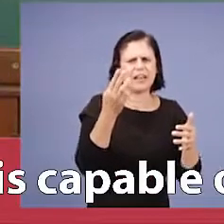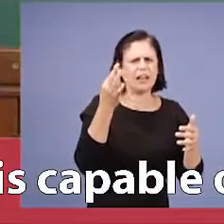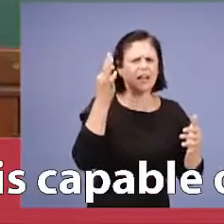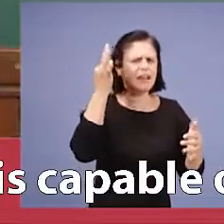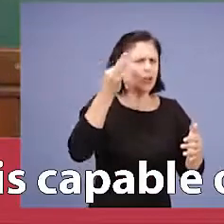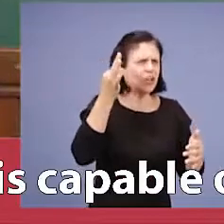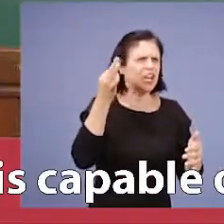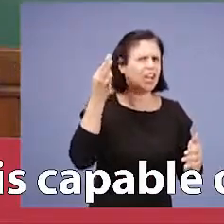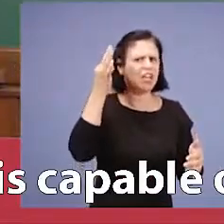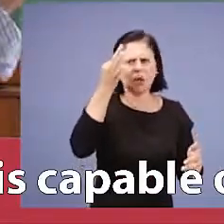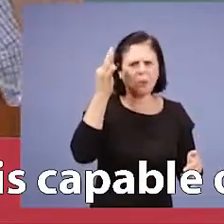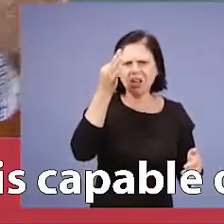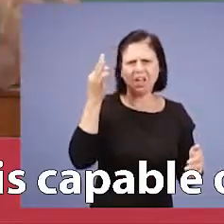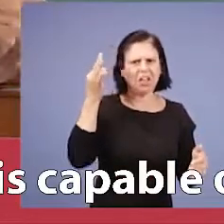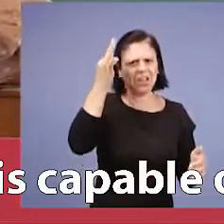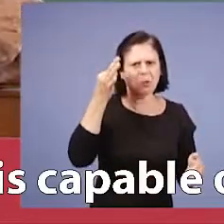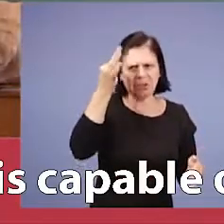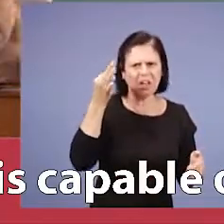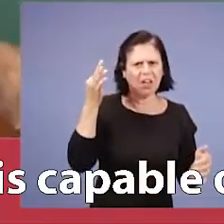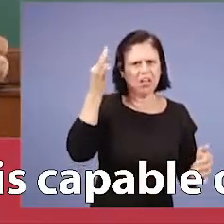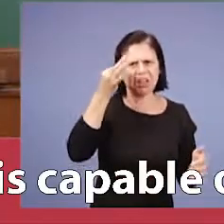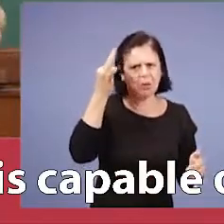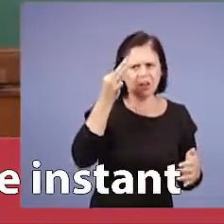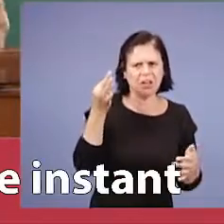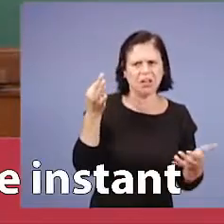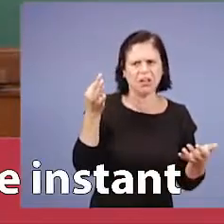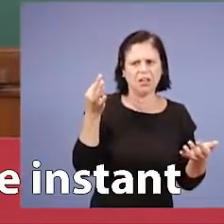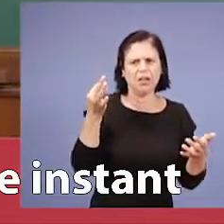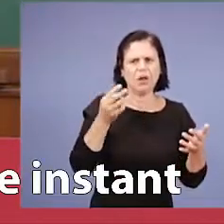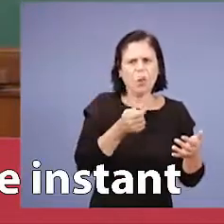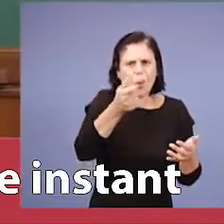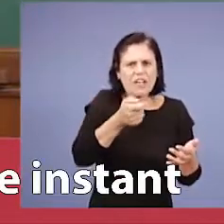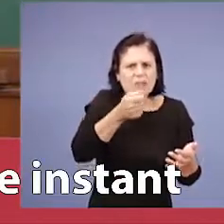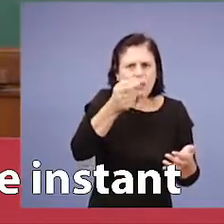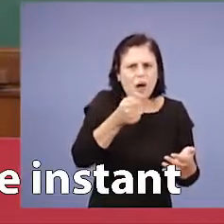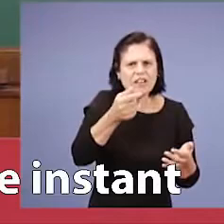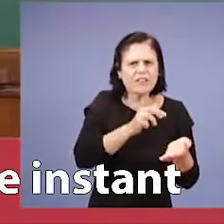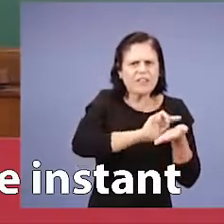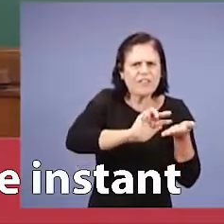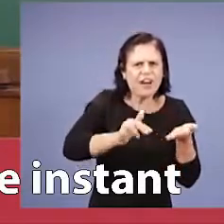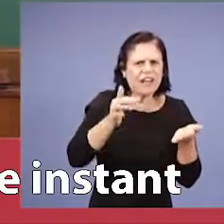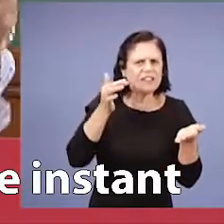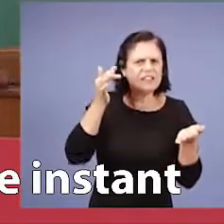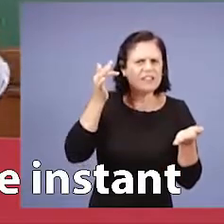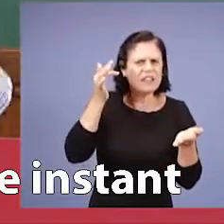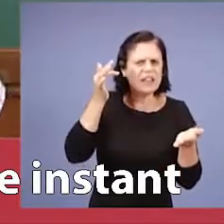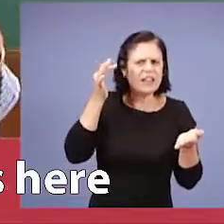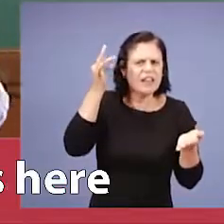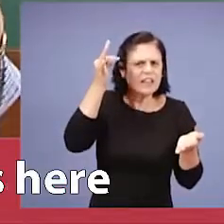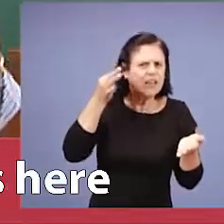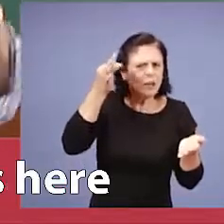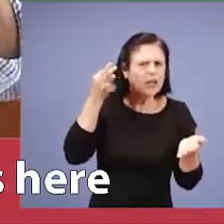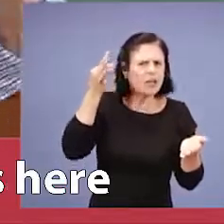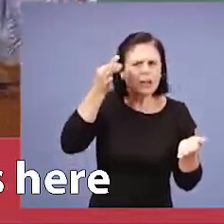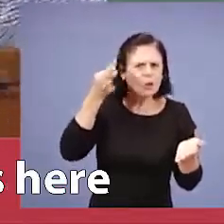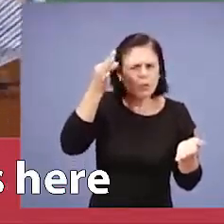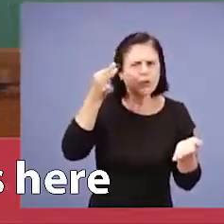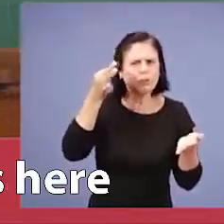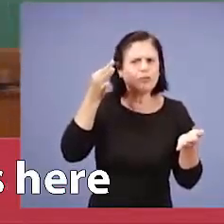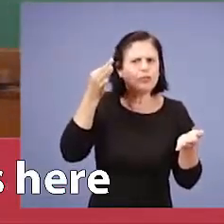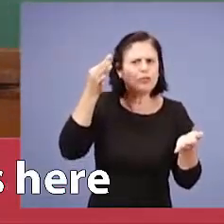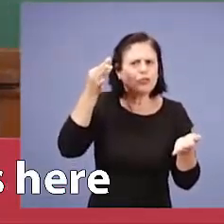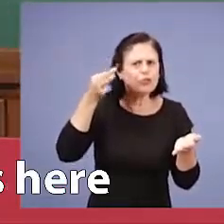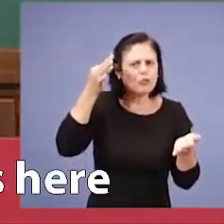entendem até que o quase aqui é capaz de transportar no mesmo lugar no mesmo instante ele pode estar em qualquer